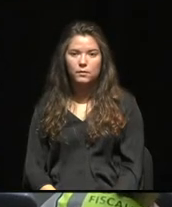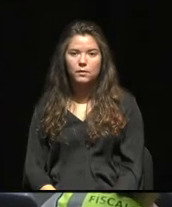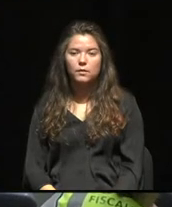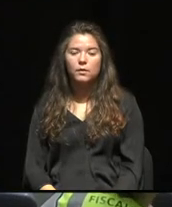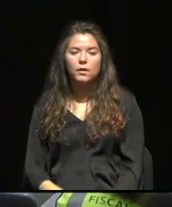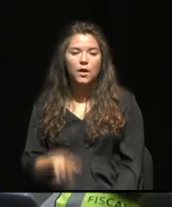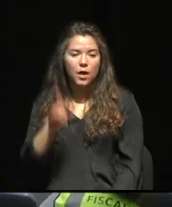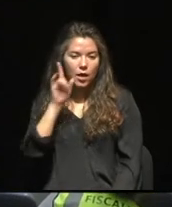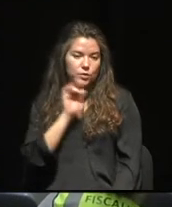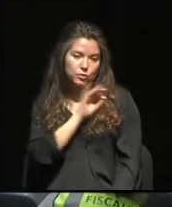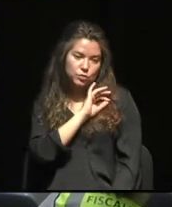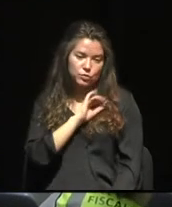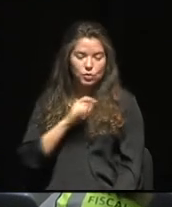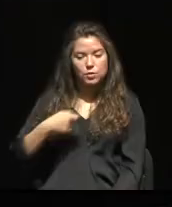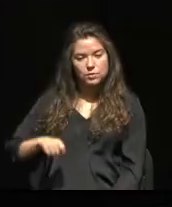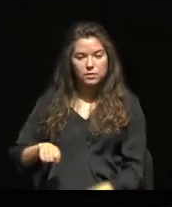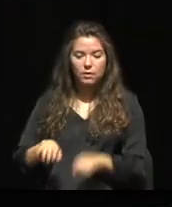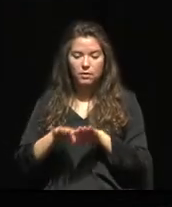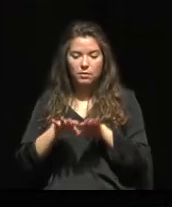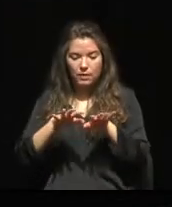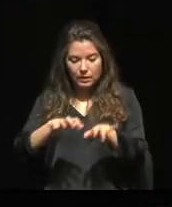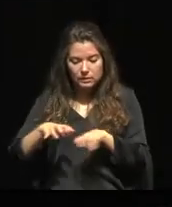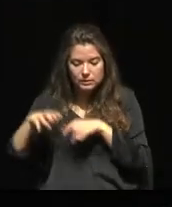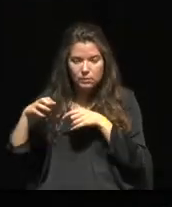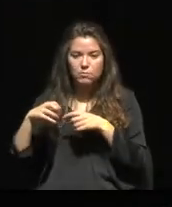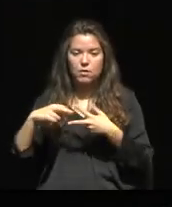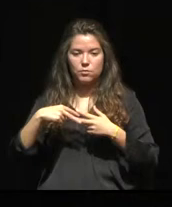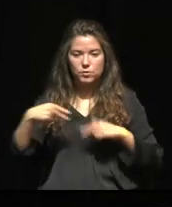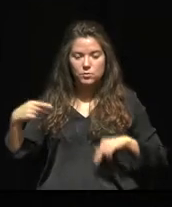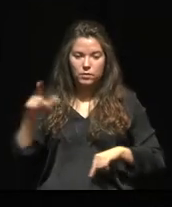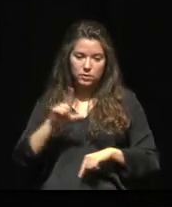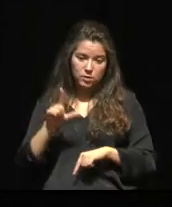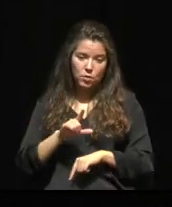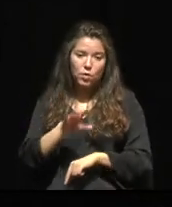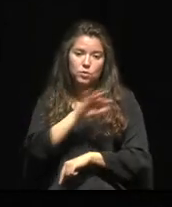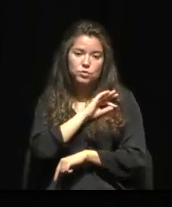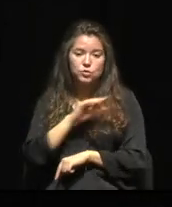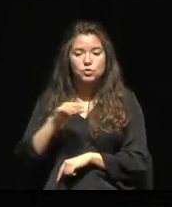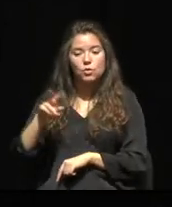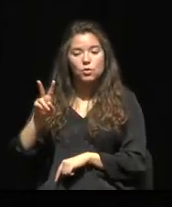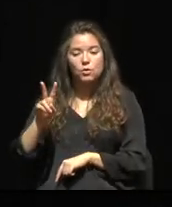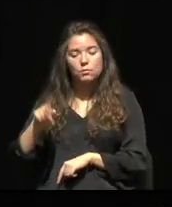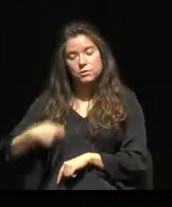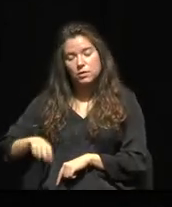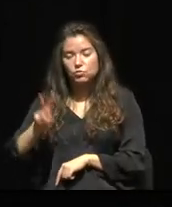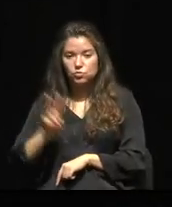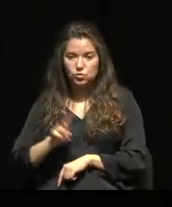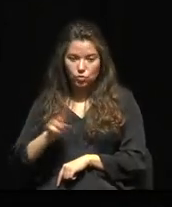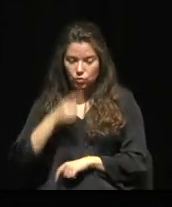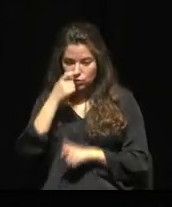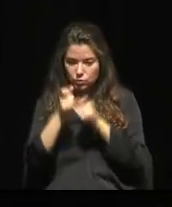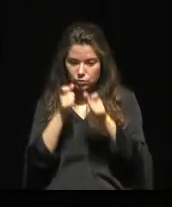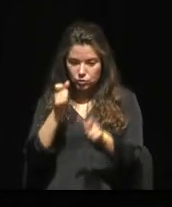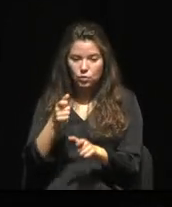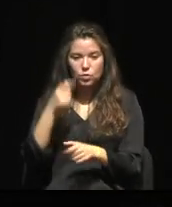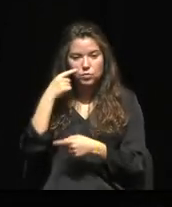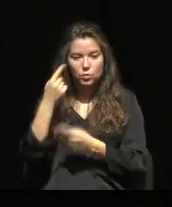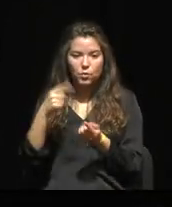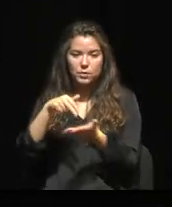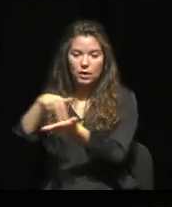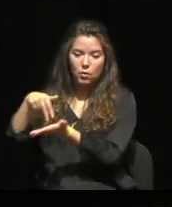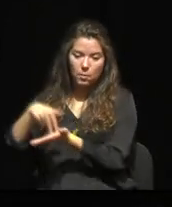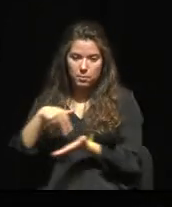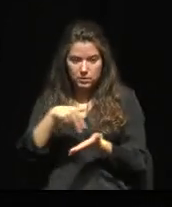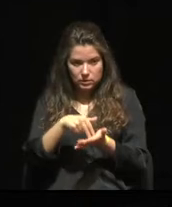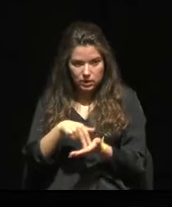excelentíssima senhora presidente da Assembleia Municipal de Lisboa senhor vice-presidente cidadãos do Público aqui hoje presentes senhores vereadores